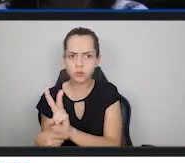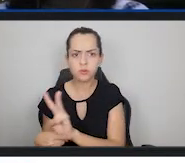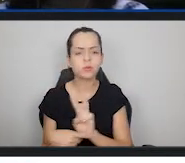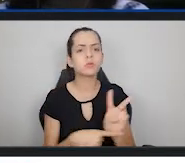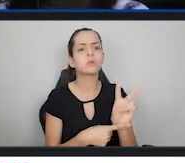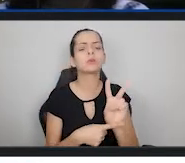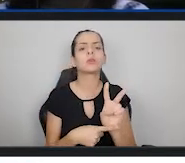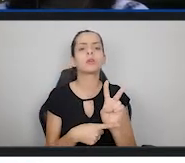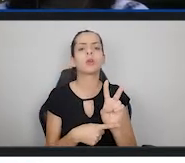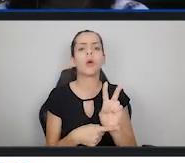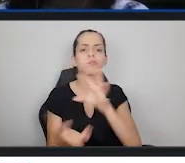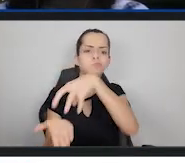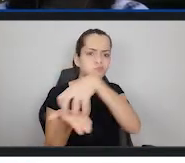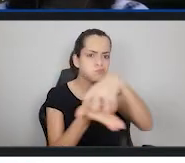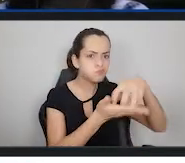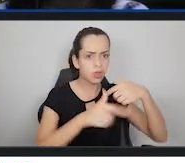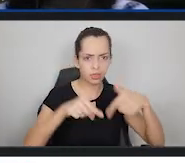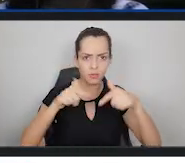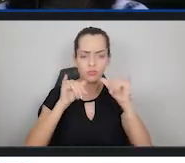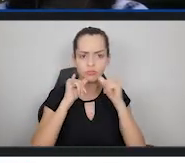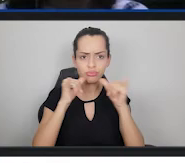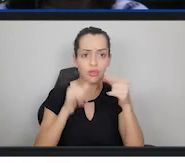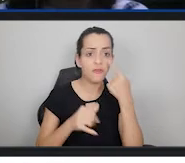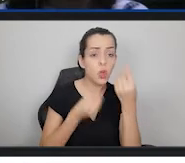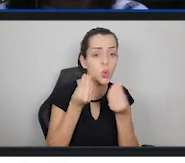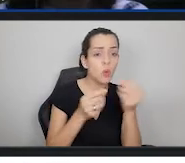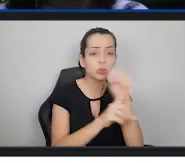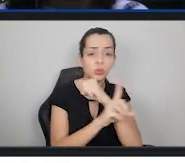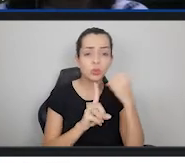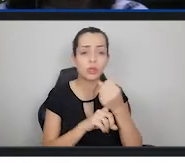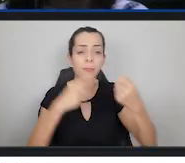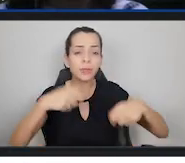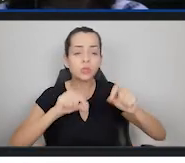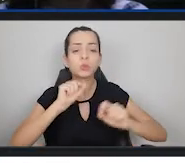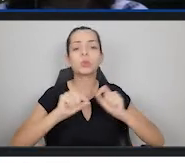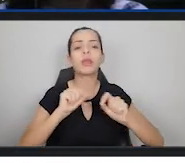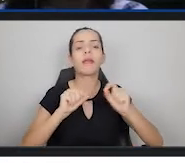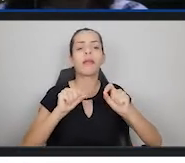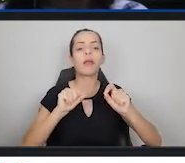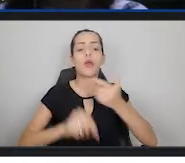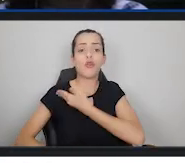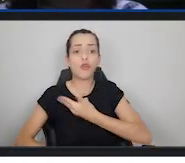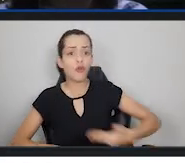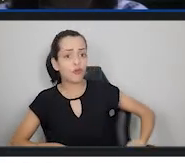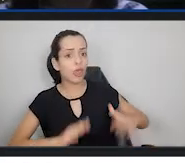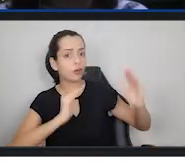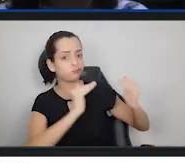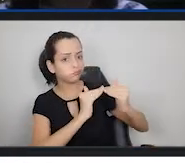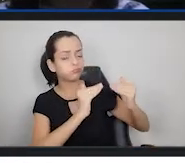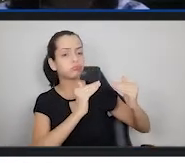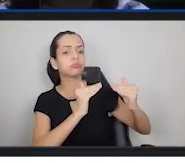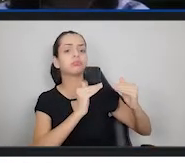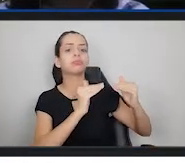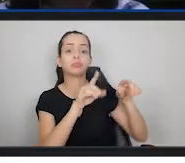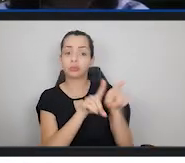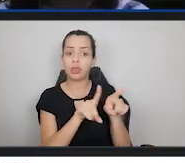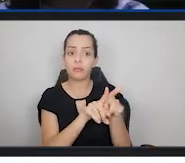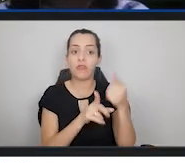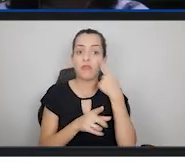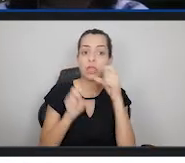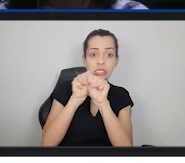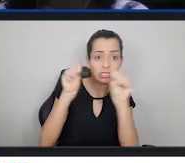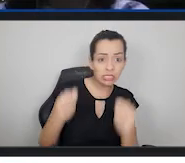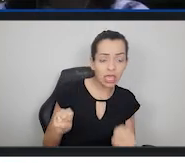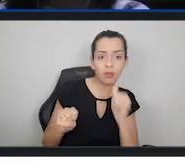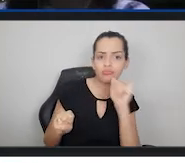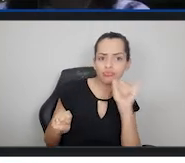setor, fiscalizam, tentam estabelecer critérios que atendam à sociedade, que atendam ao